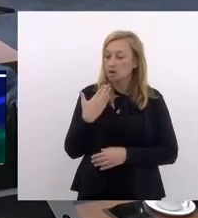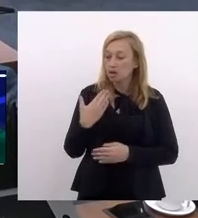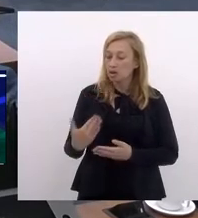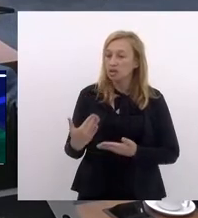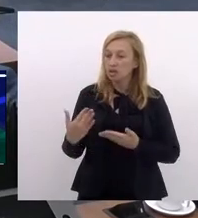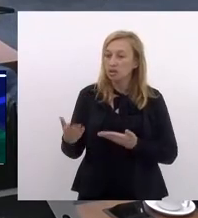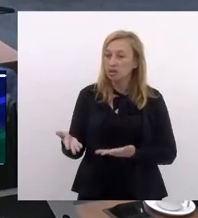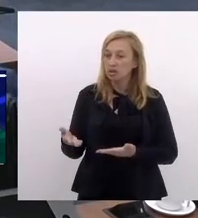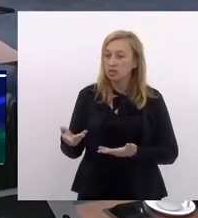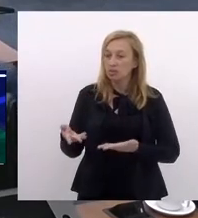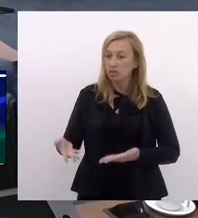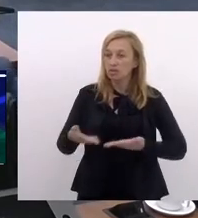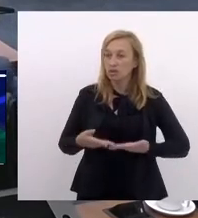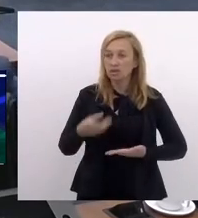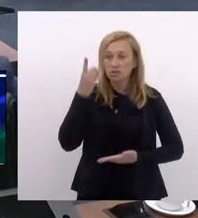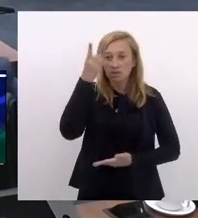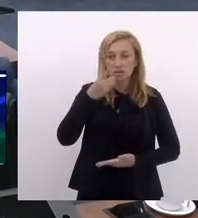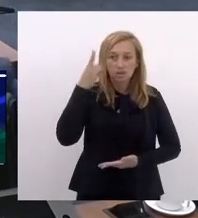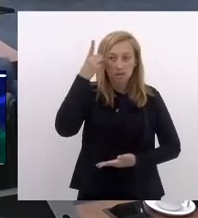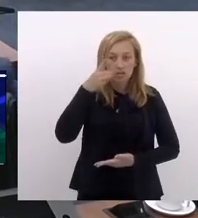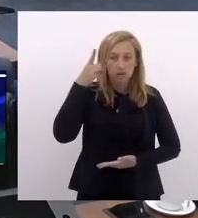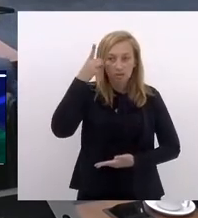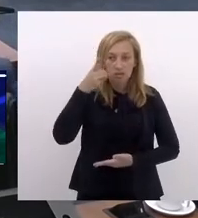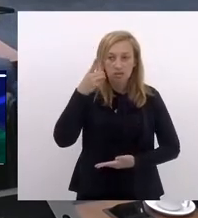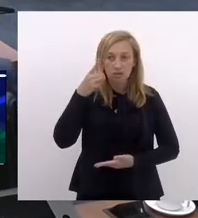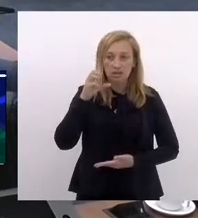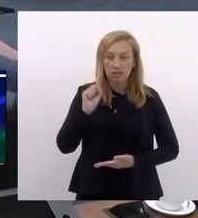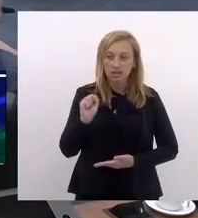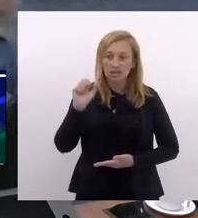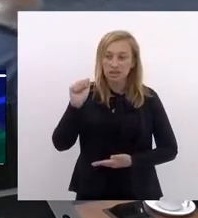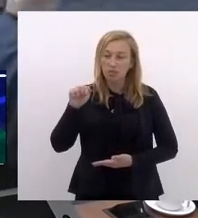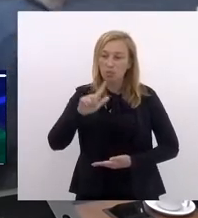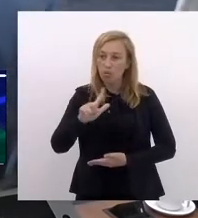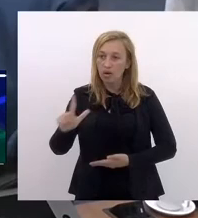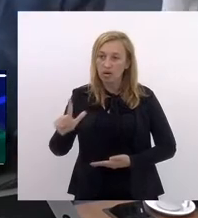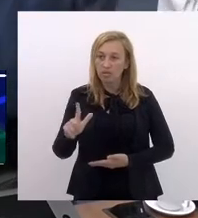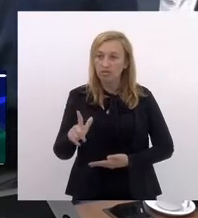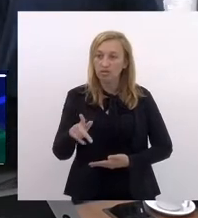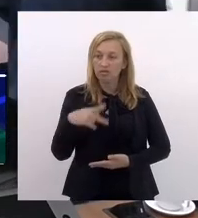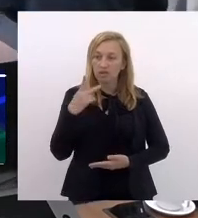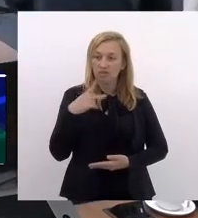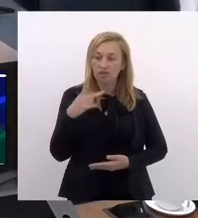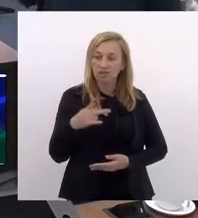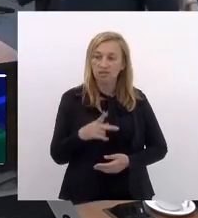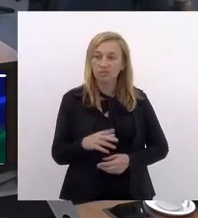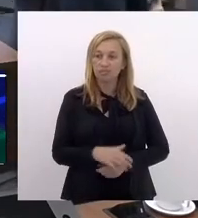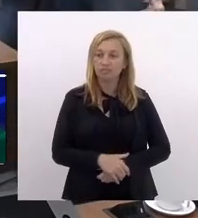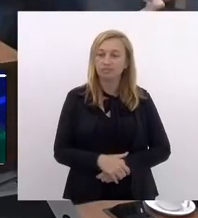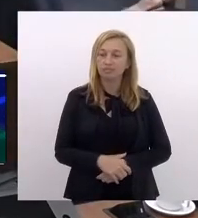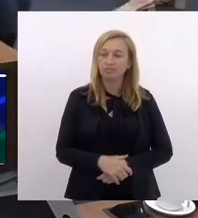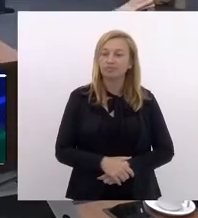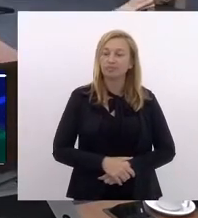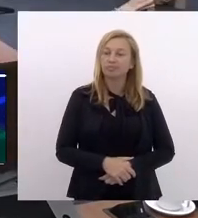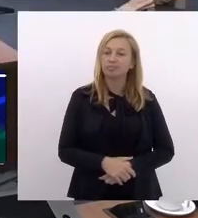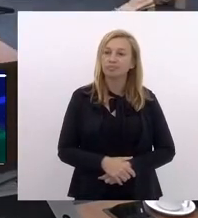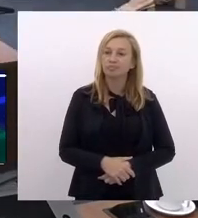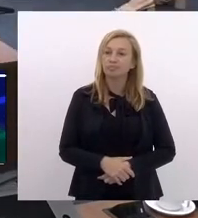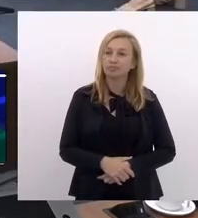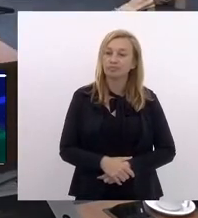designa o deputado Samuel Malafaia para emitir parecer.